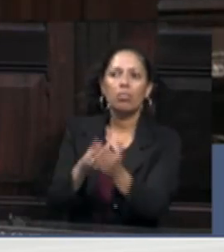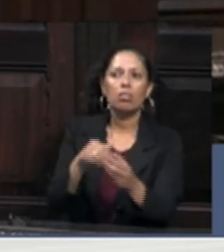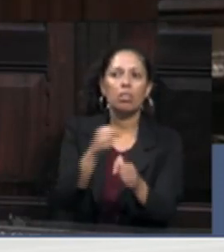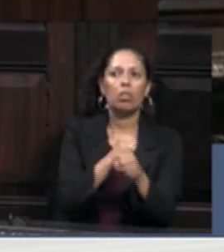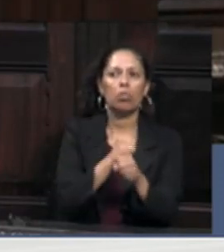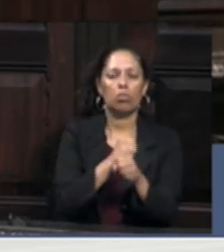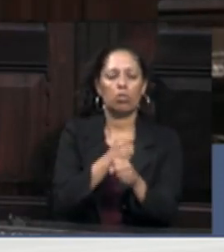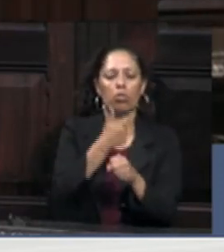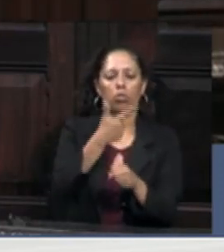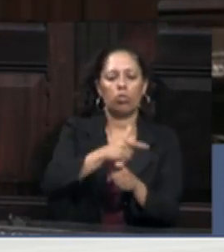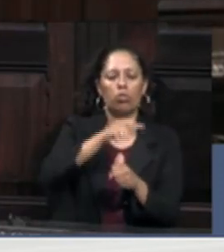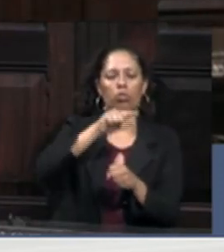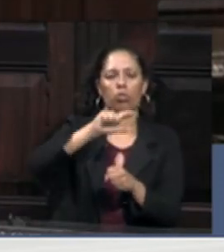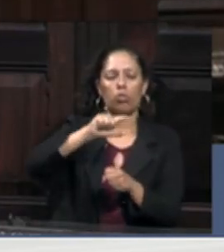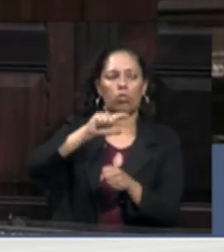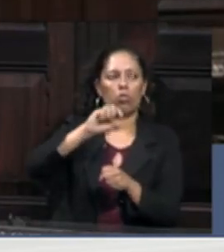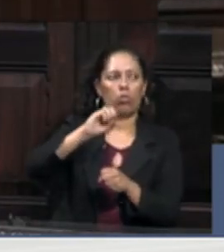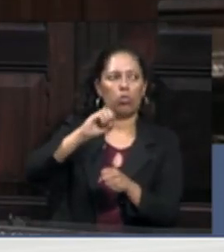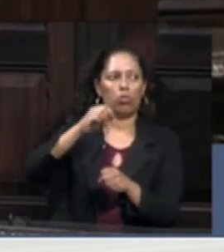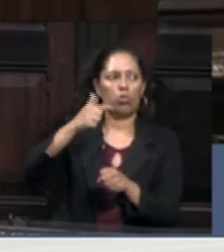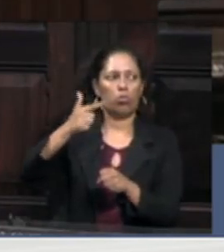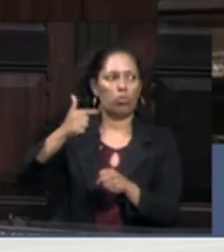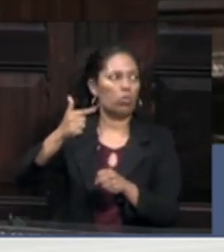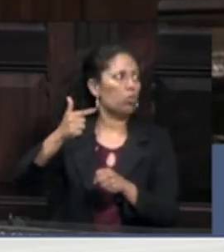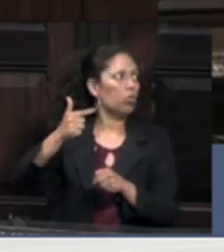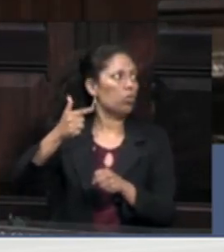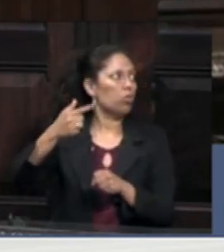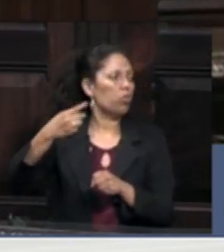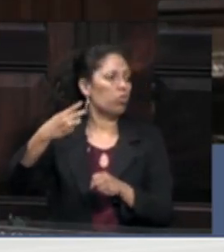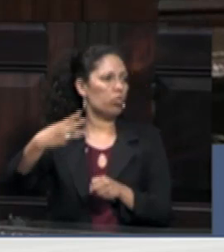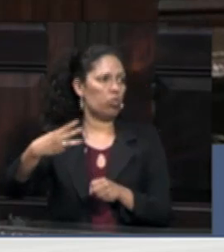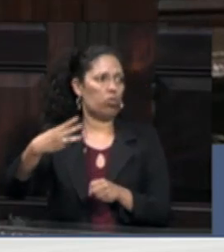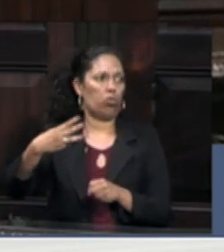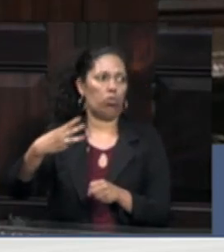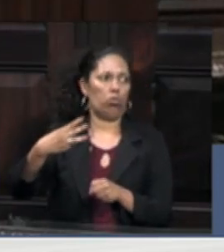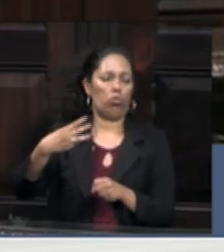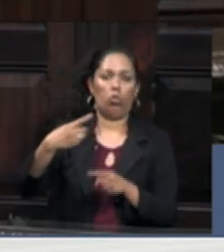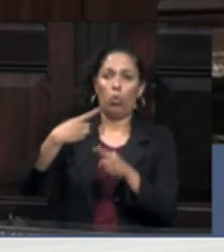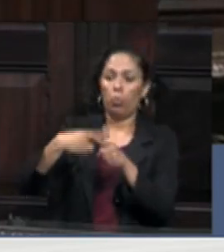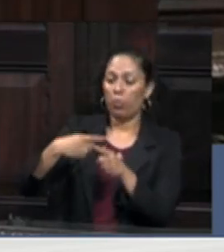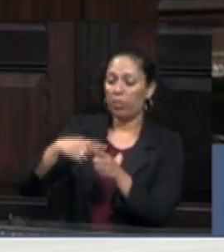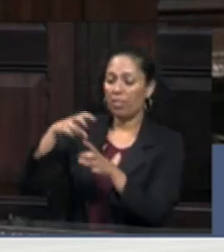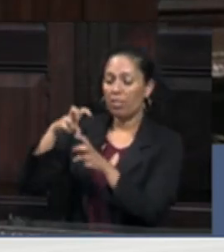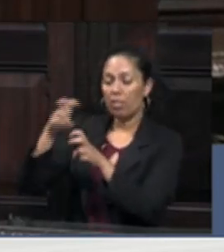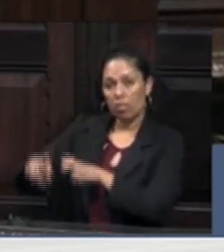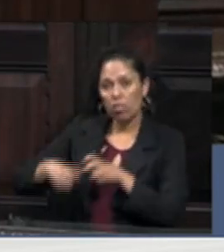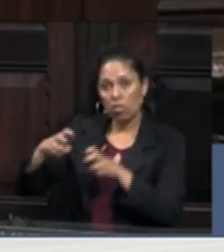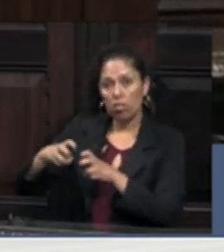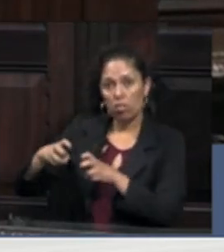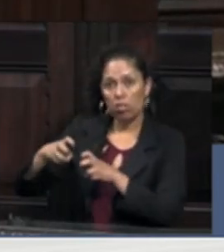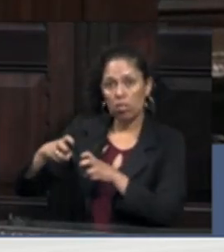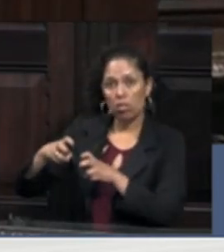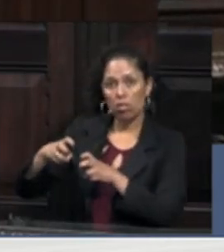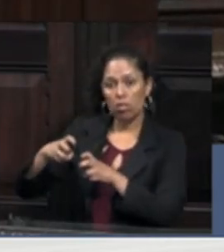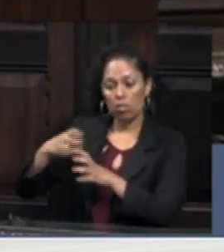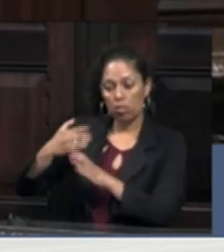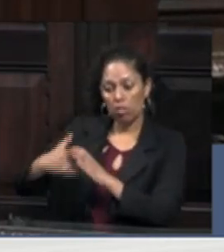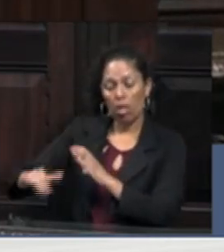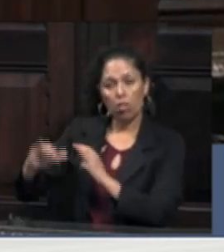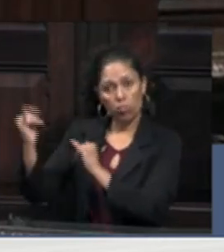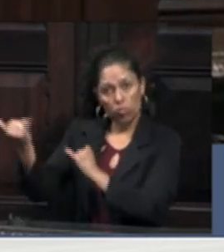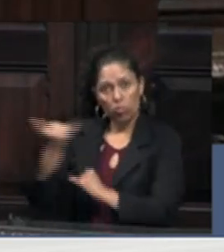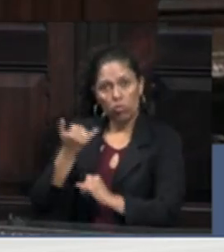do corrente, 12 bilhões de reais, segundo a própria Secretaria de Fazenda, o valor dos restos a